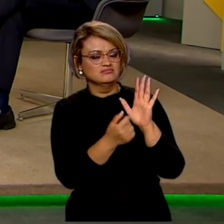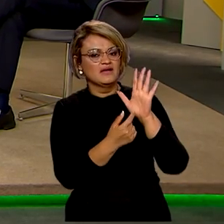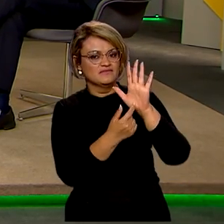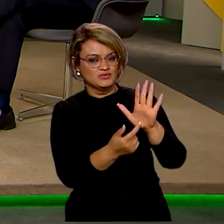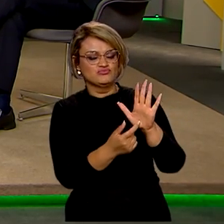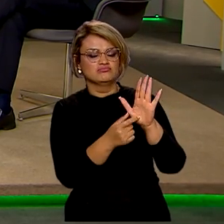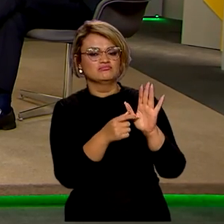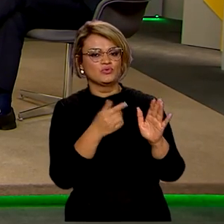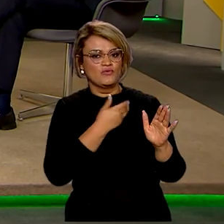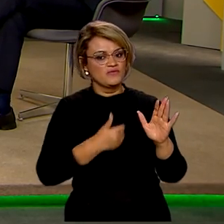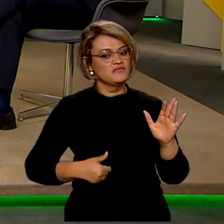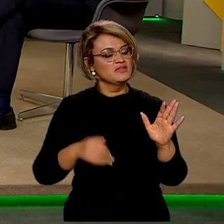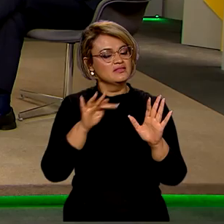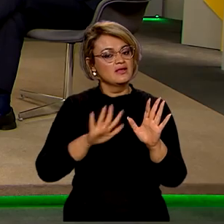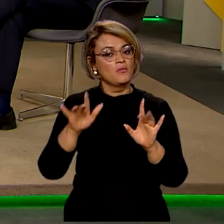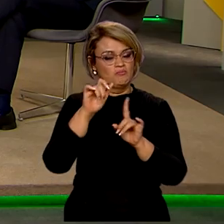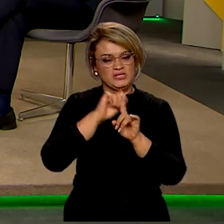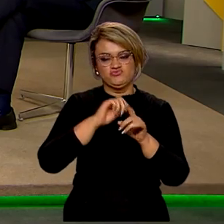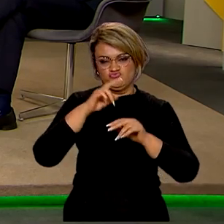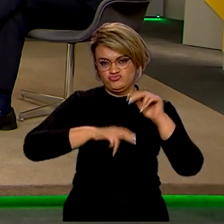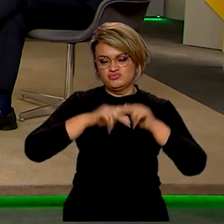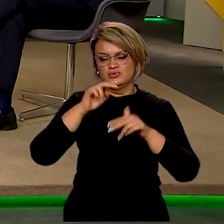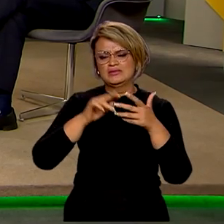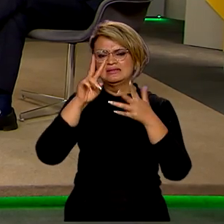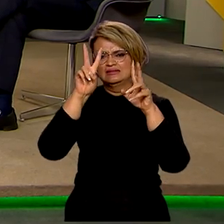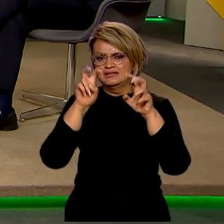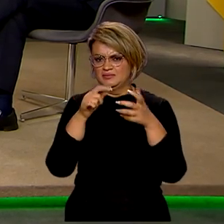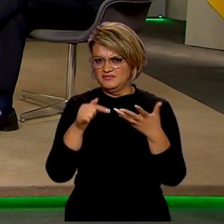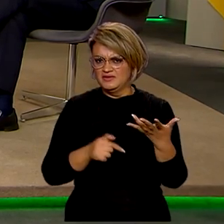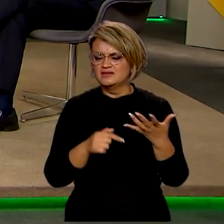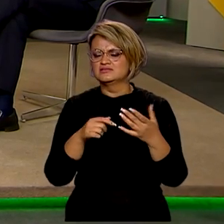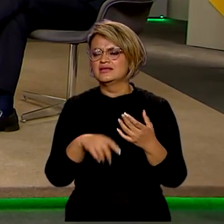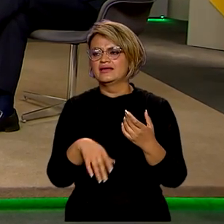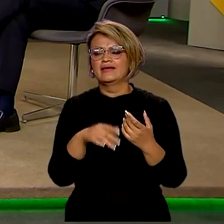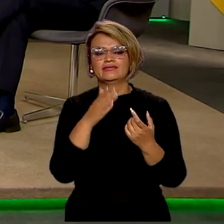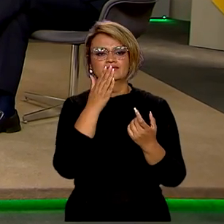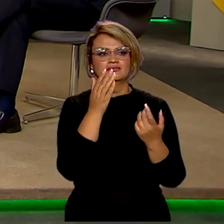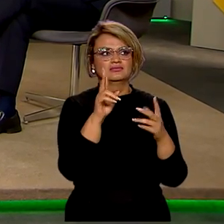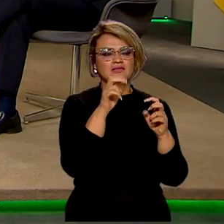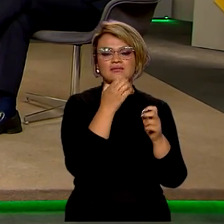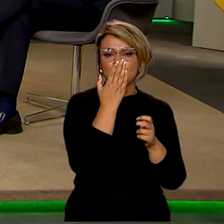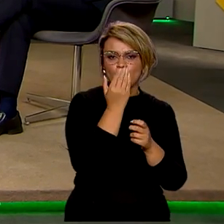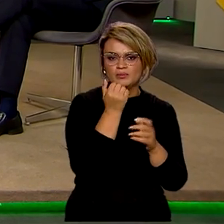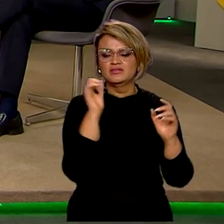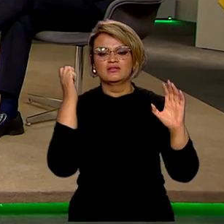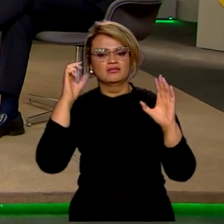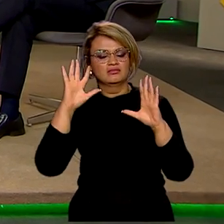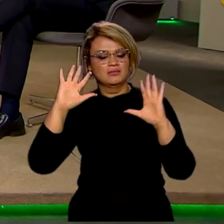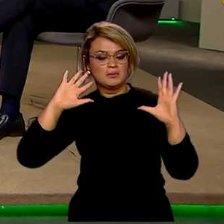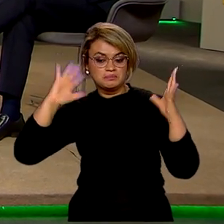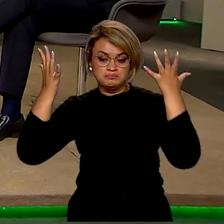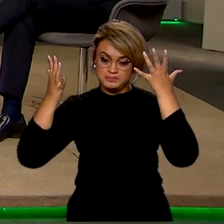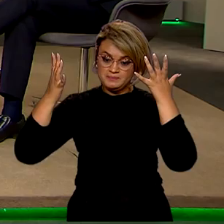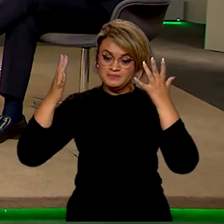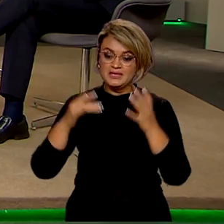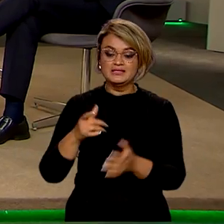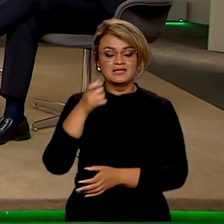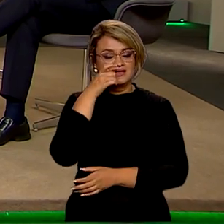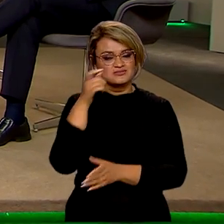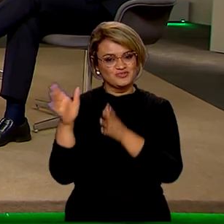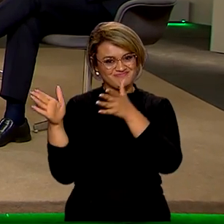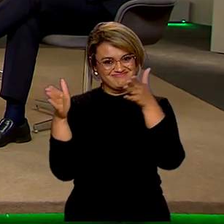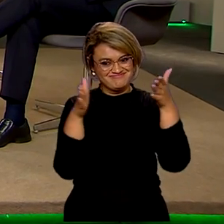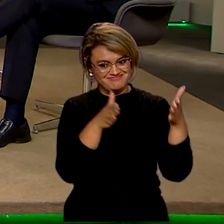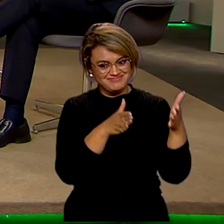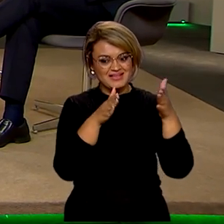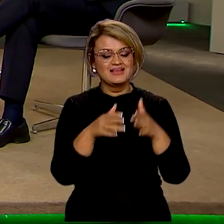junho deste ano, com vários temas de interesse, como soberania alimentar e mudanças climáticas. Quem acompanhou a abertura da